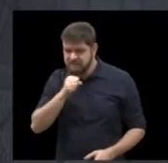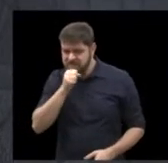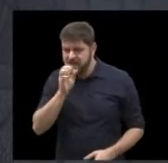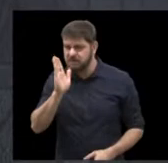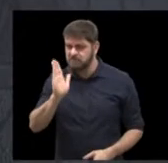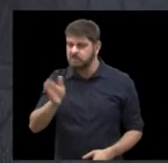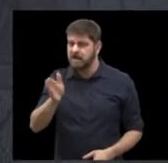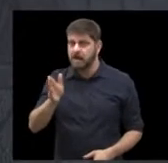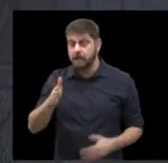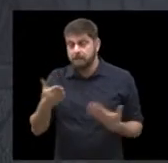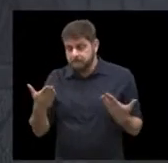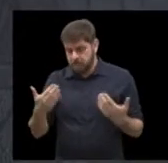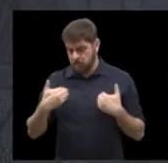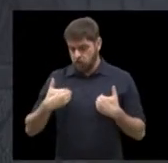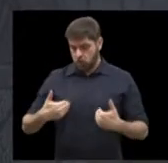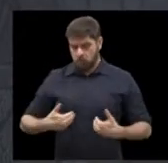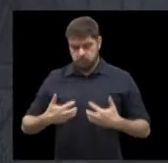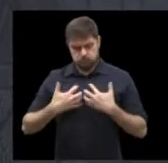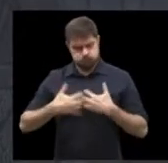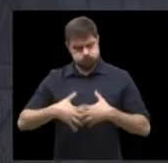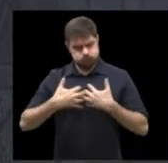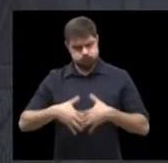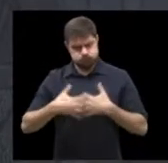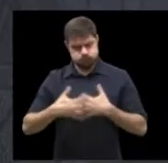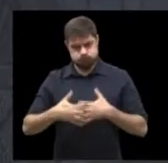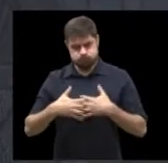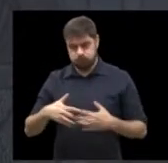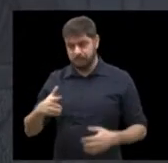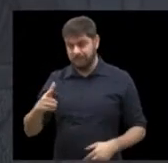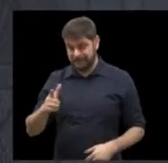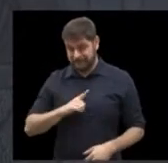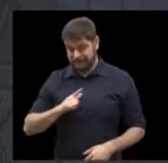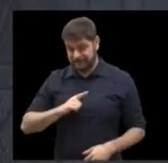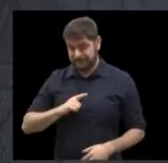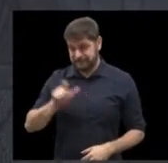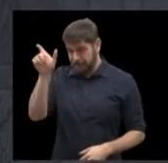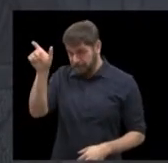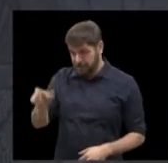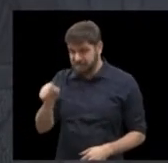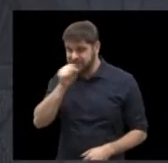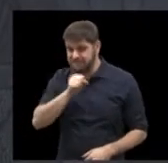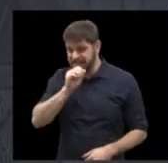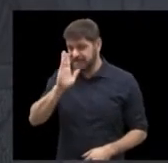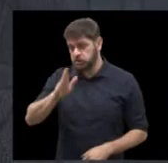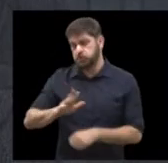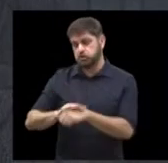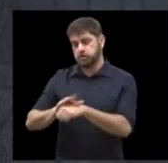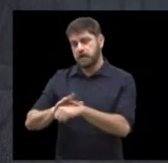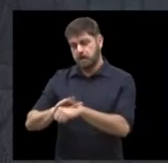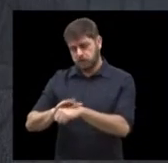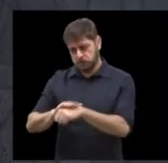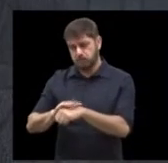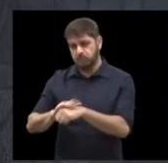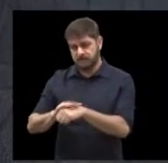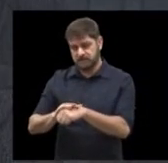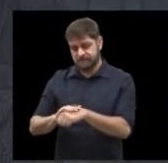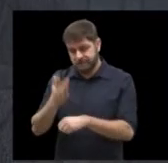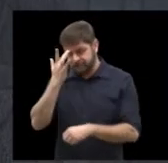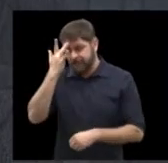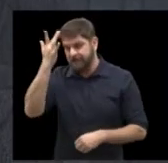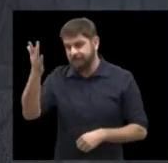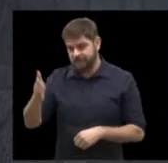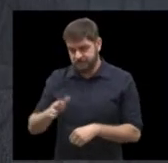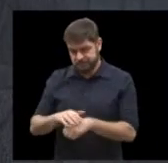dizer, um exército bom. Mas outros pacientes podem ter doenças paralelas que possam desenvolver com mais